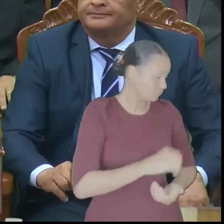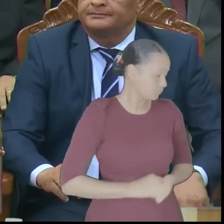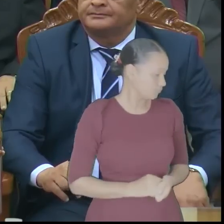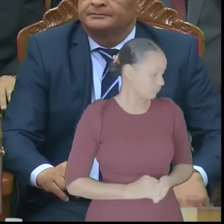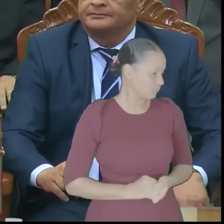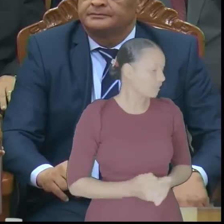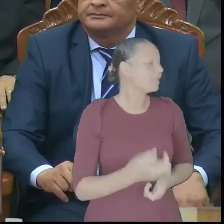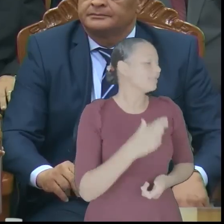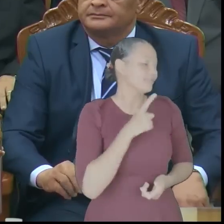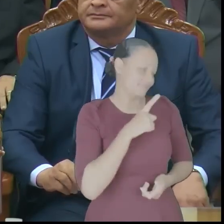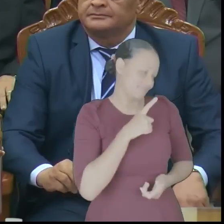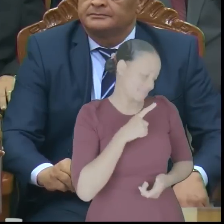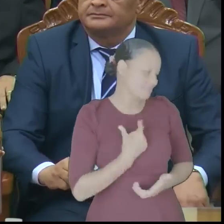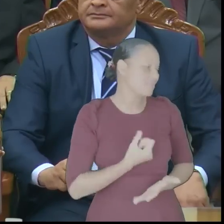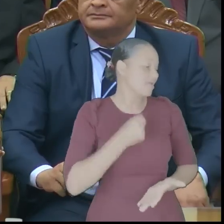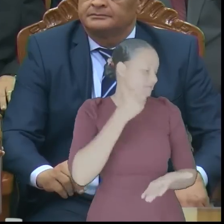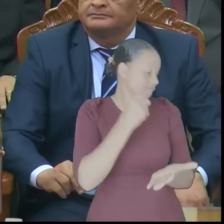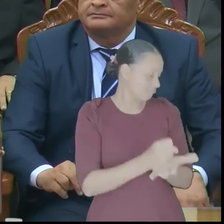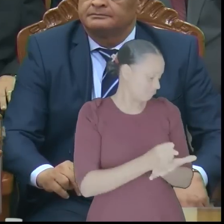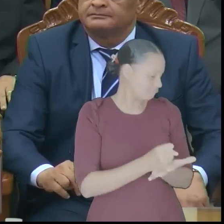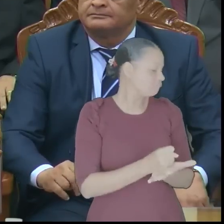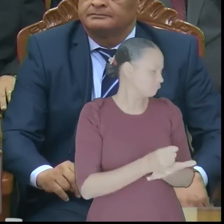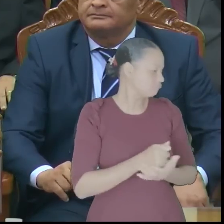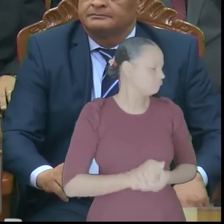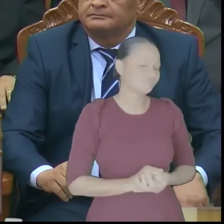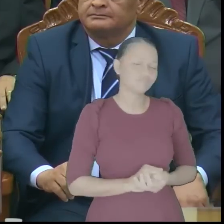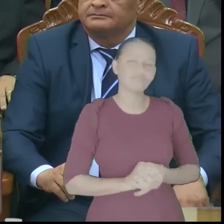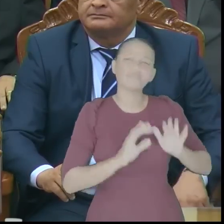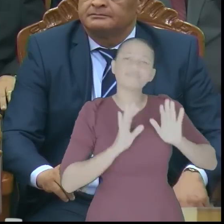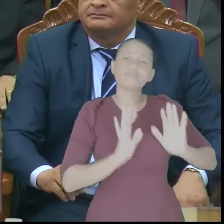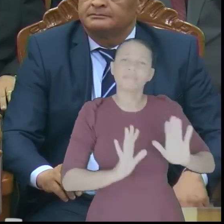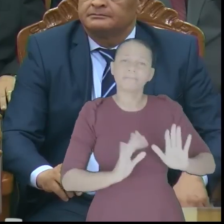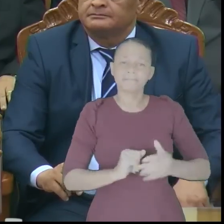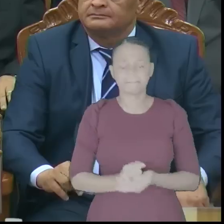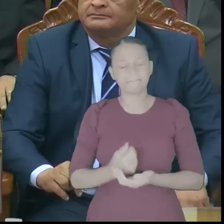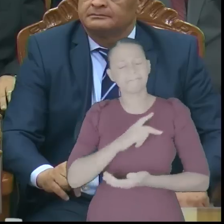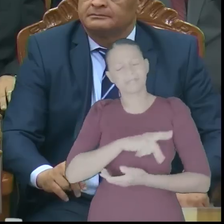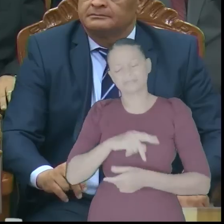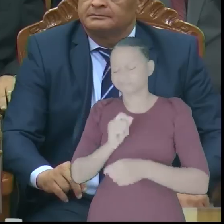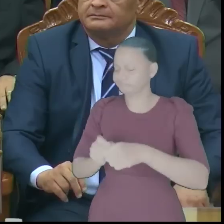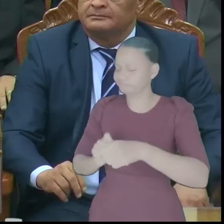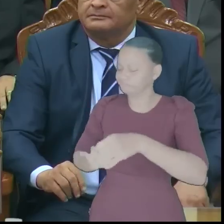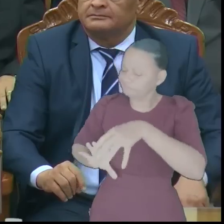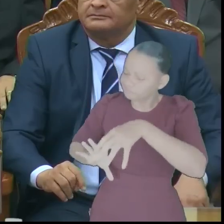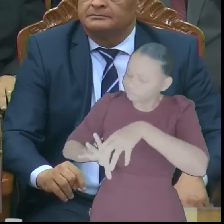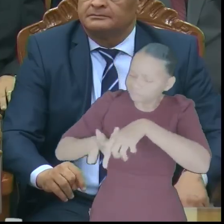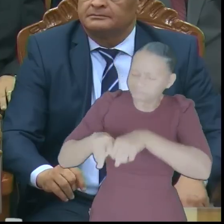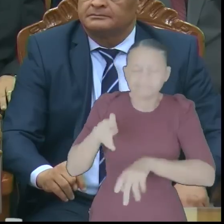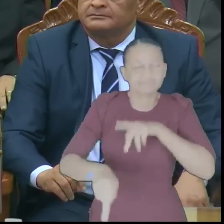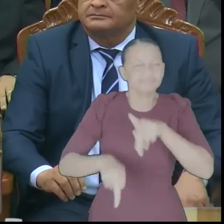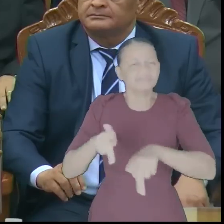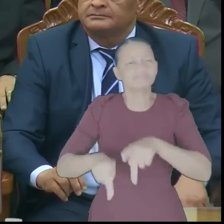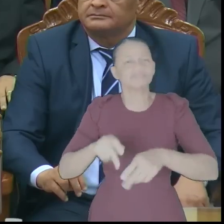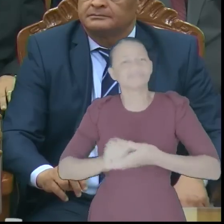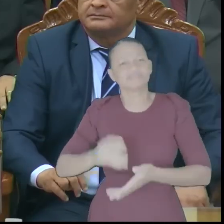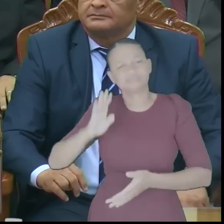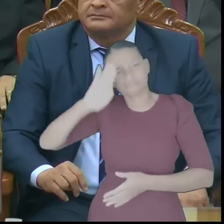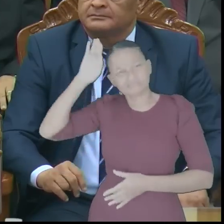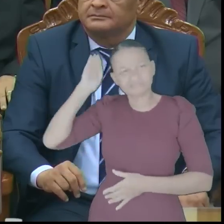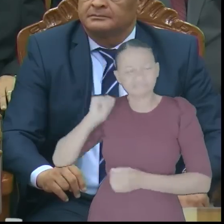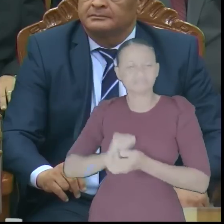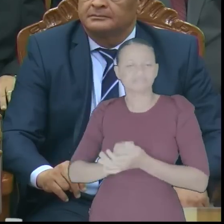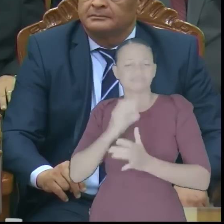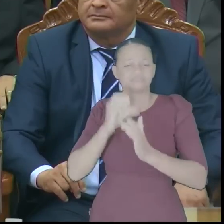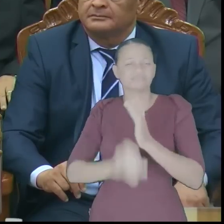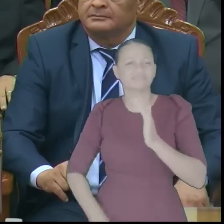um testamento. Aí Paulo escrevendo aos Romanos, no capítulo 8, no verso de número... Paulo escrevendo no